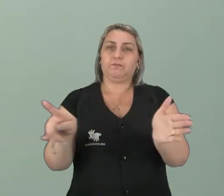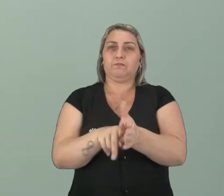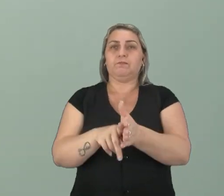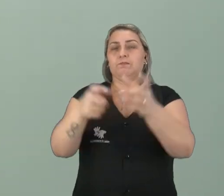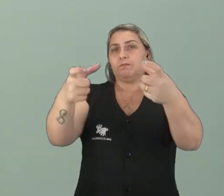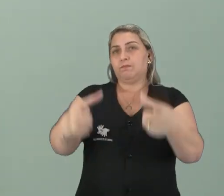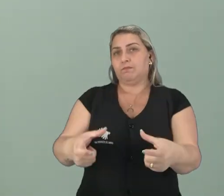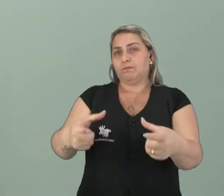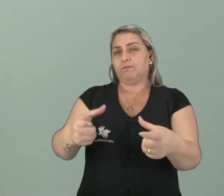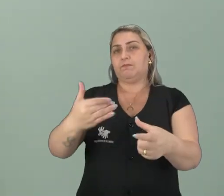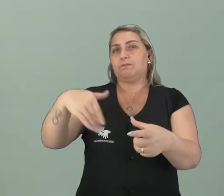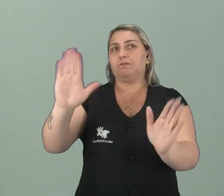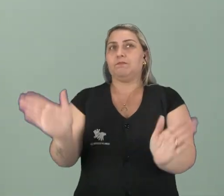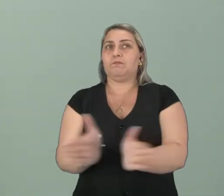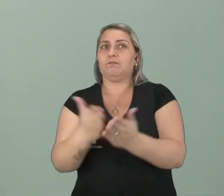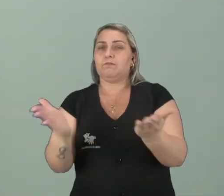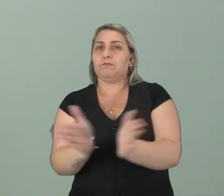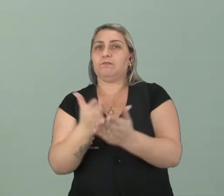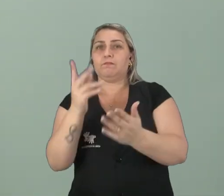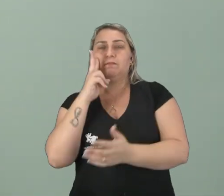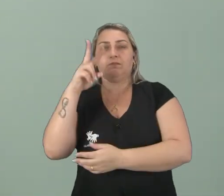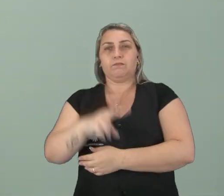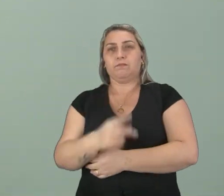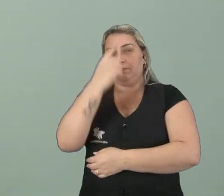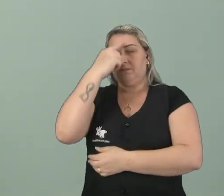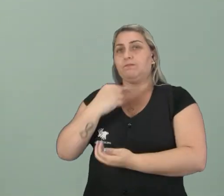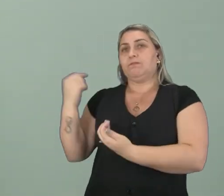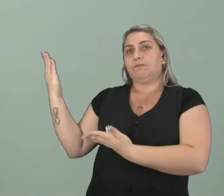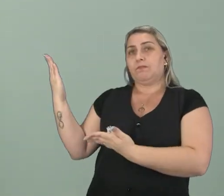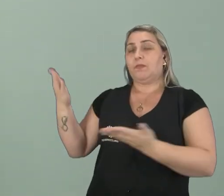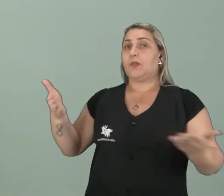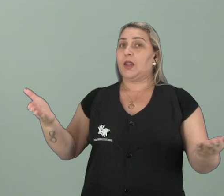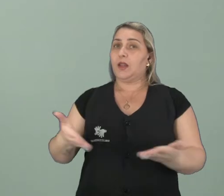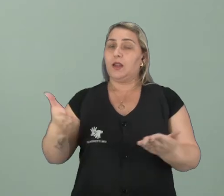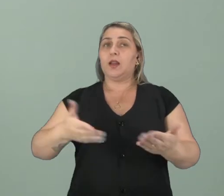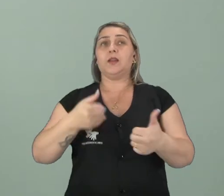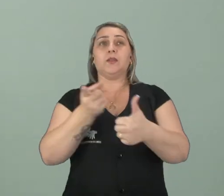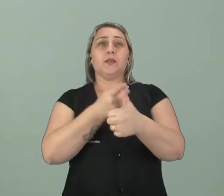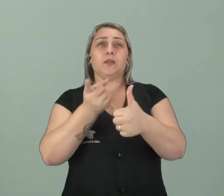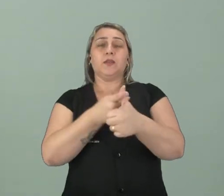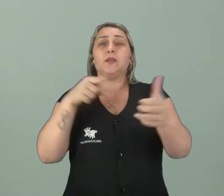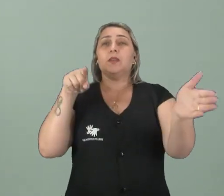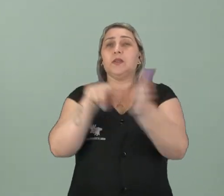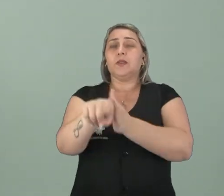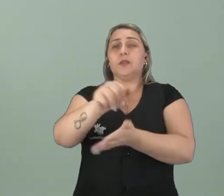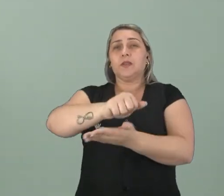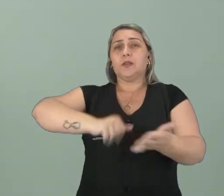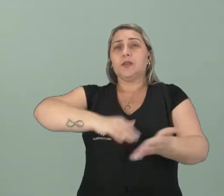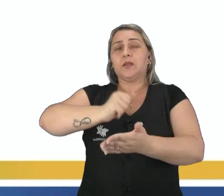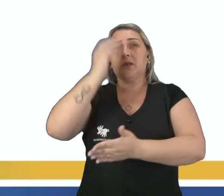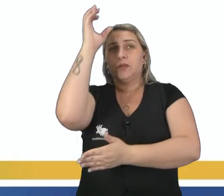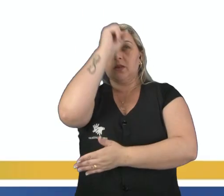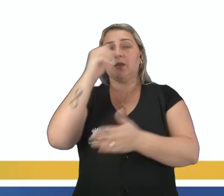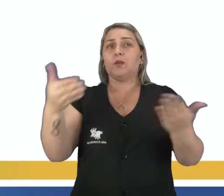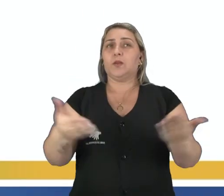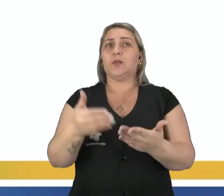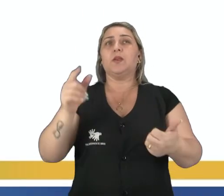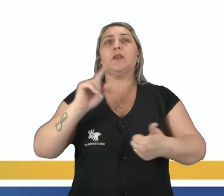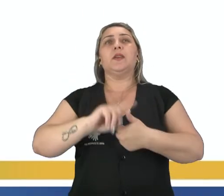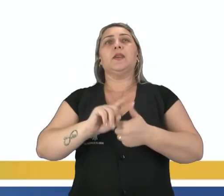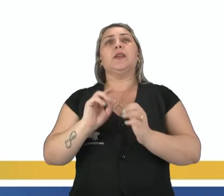dessas áreas mais pobres que vemos nessa imagem. Com isso, vamos para a nossa questão de aprendizado de hoje. Vamos